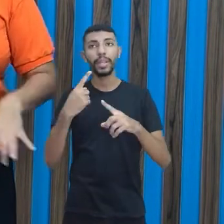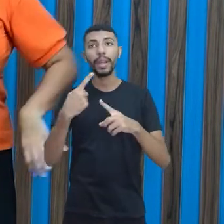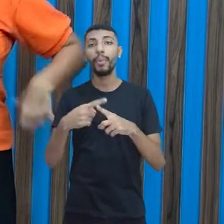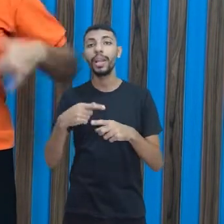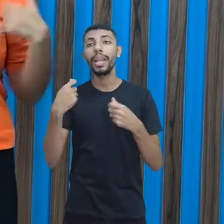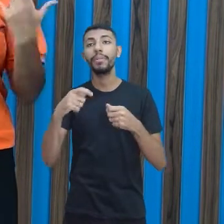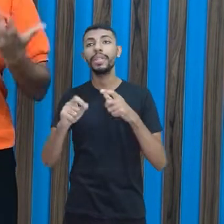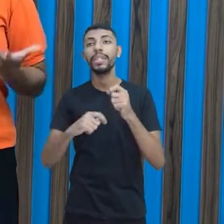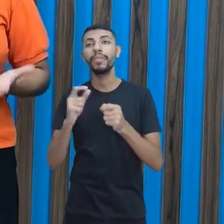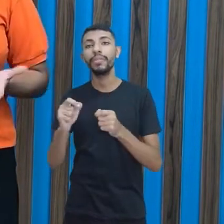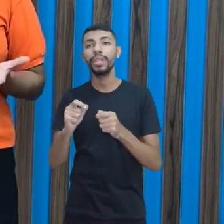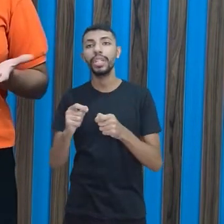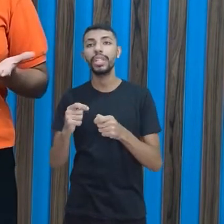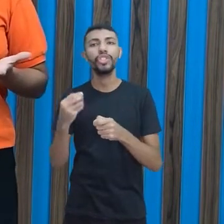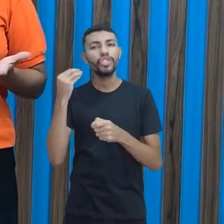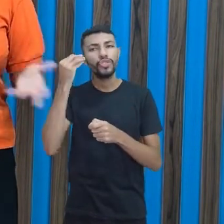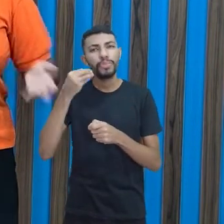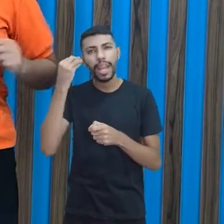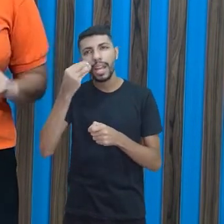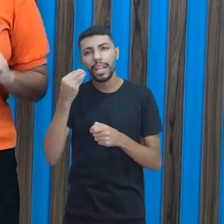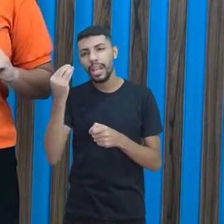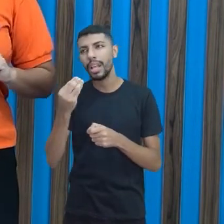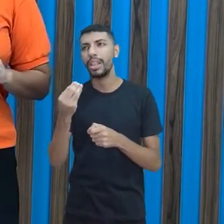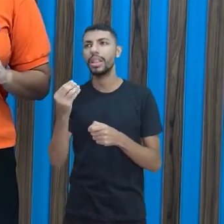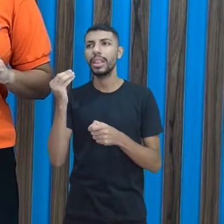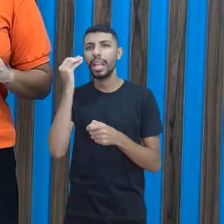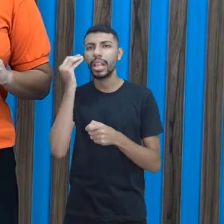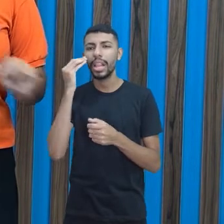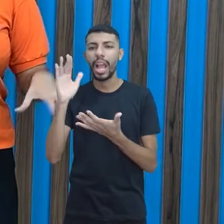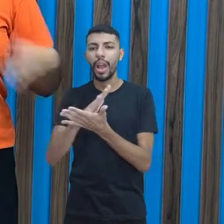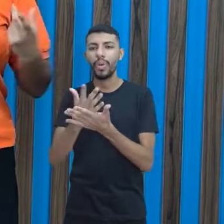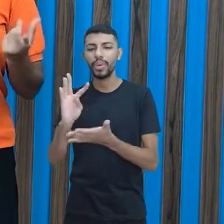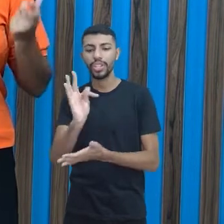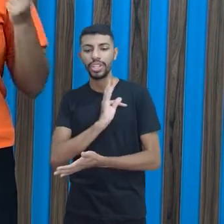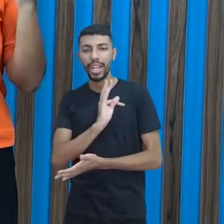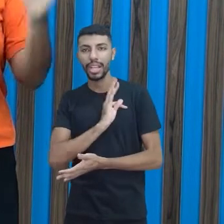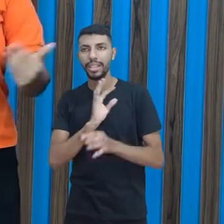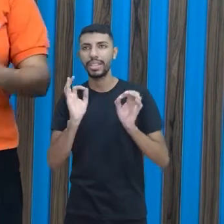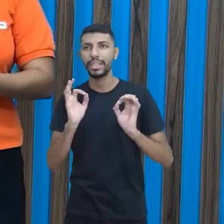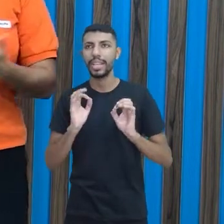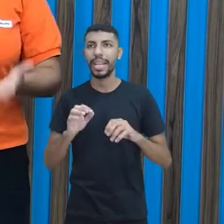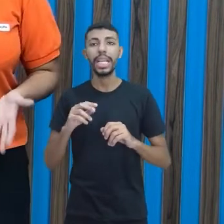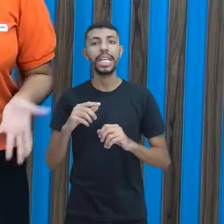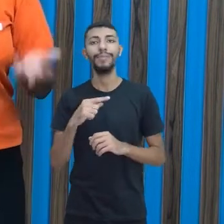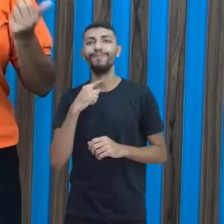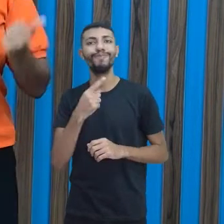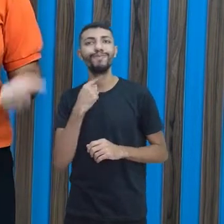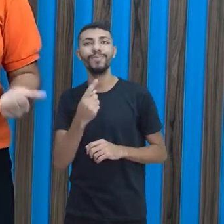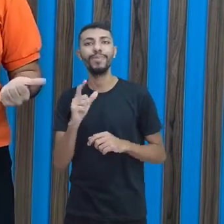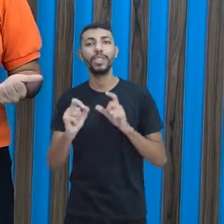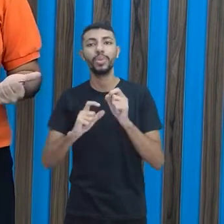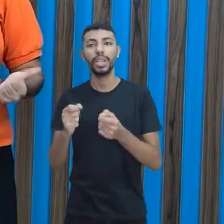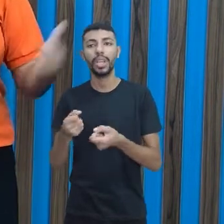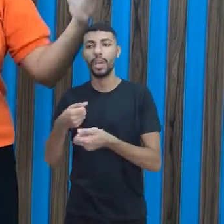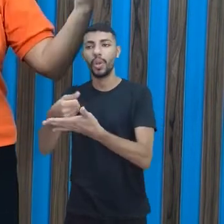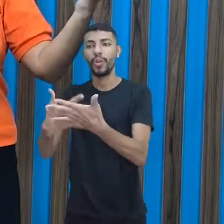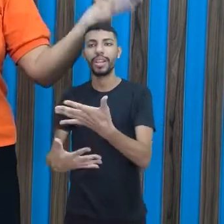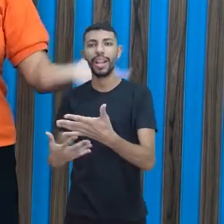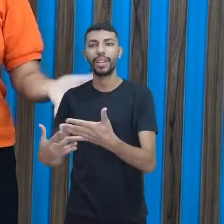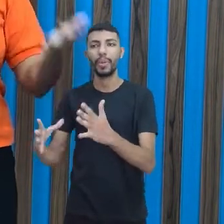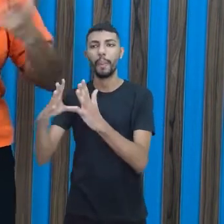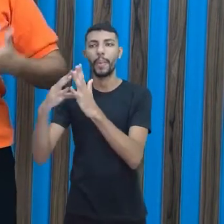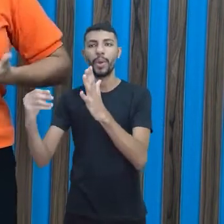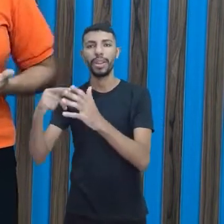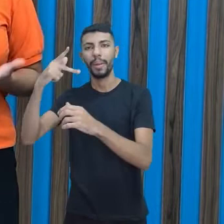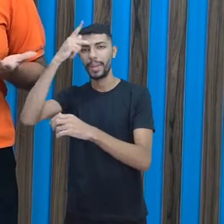precisava experimentar técnicas e ele não podia contratar modelos para pousar para ele e os modelos